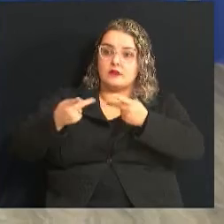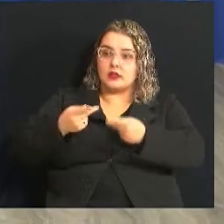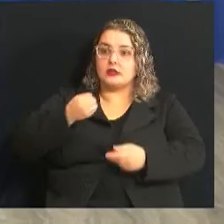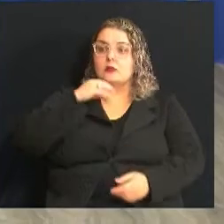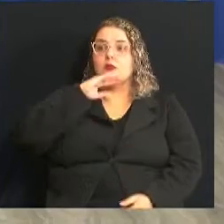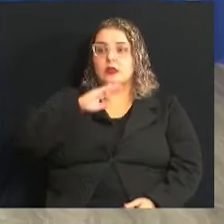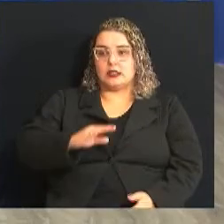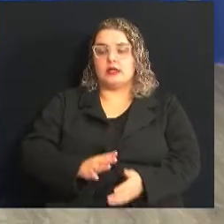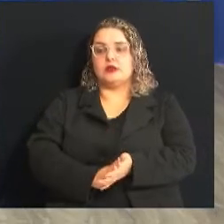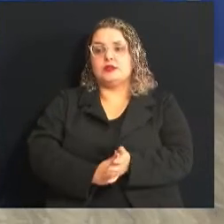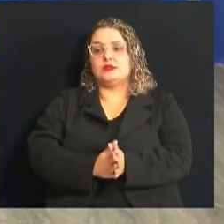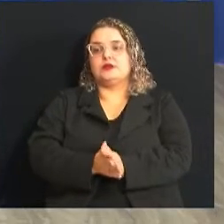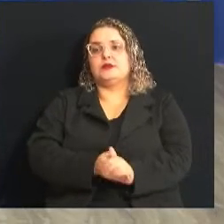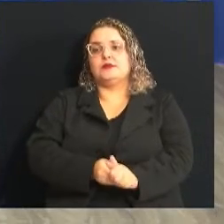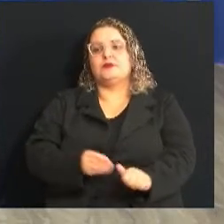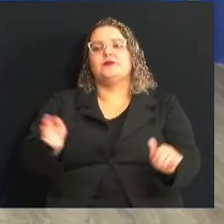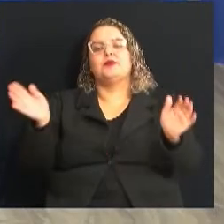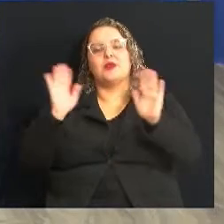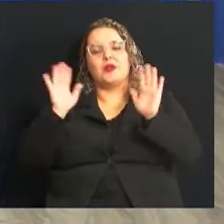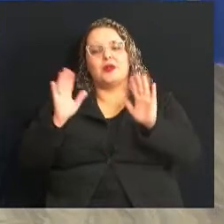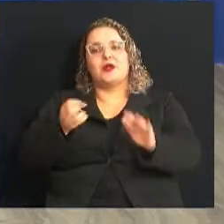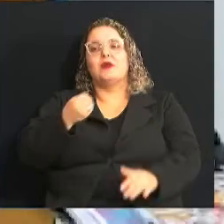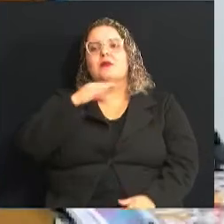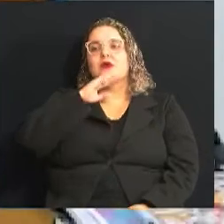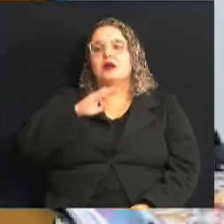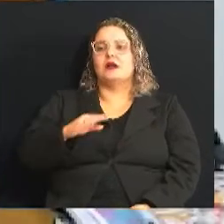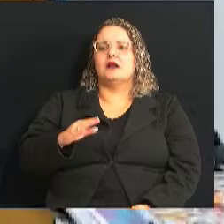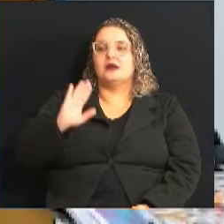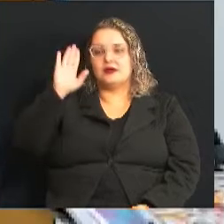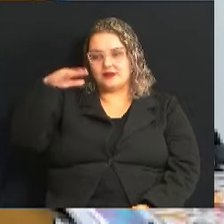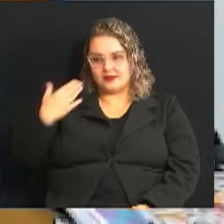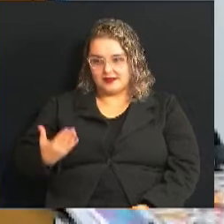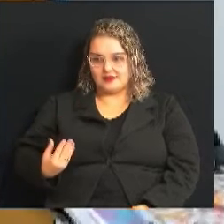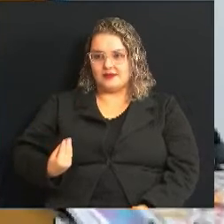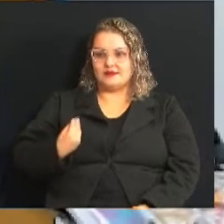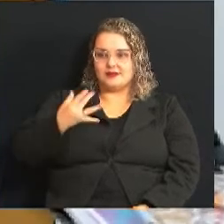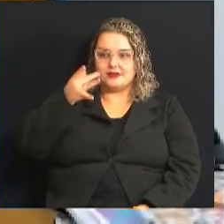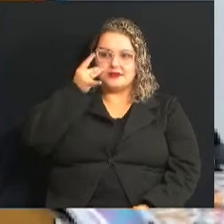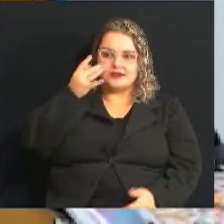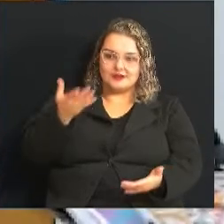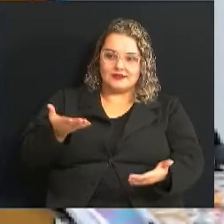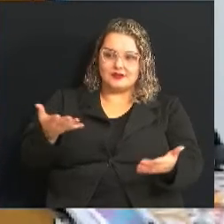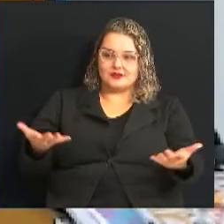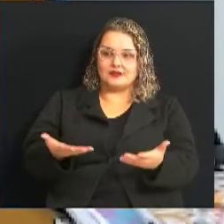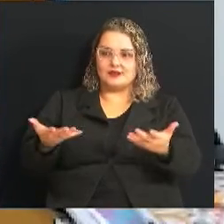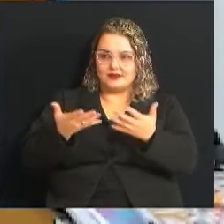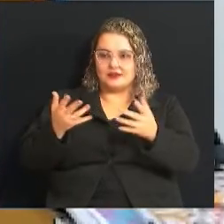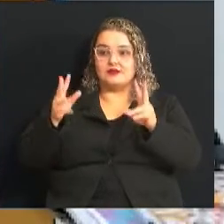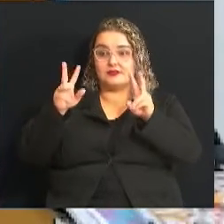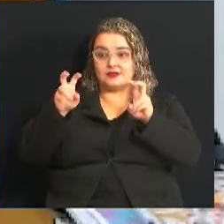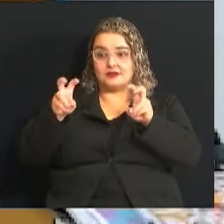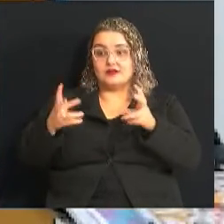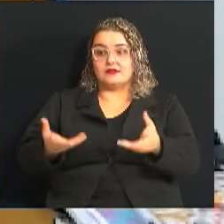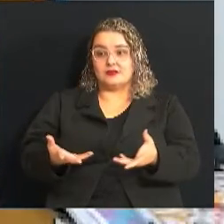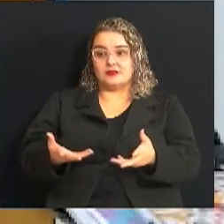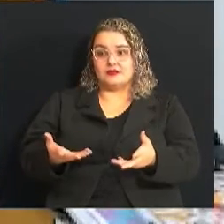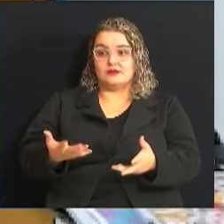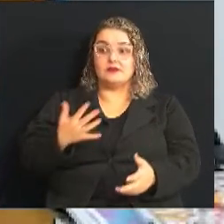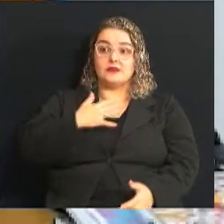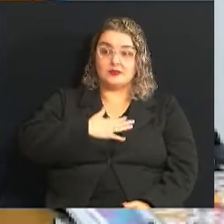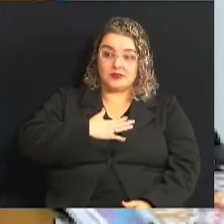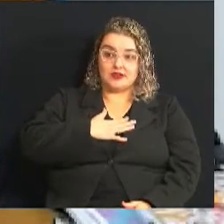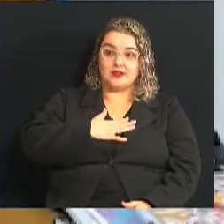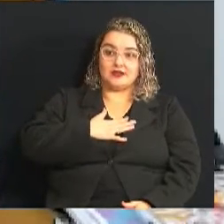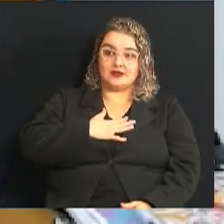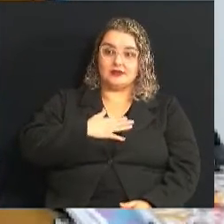tarde. Olá, boa tarde. Uma honra poder estar aqui e contribuir sobre esse assunto. Para mim é com muito amor